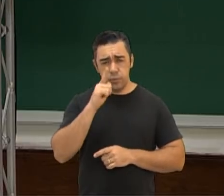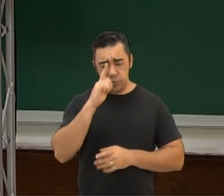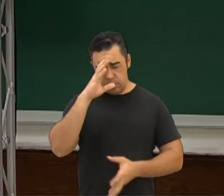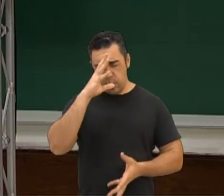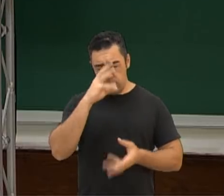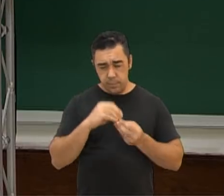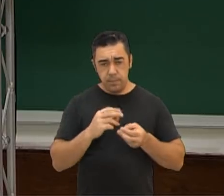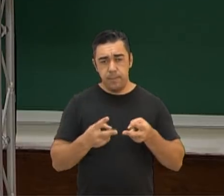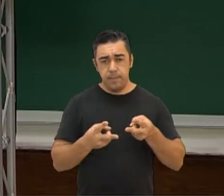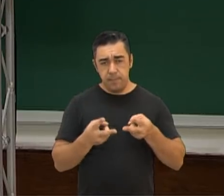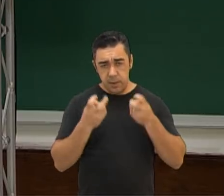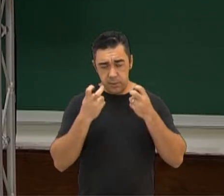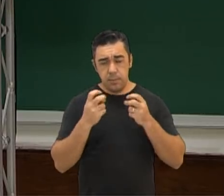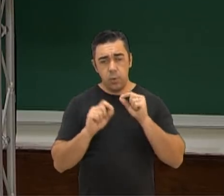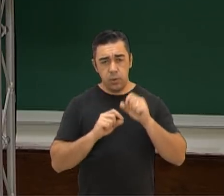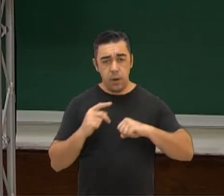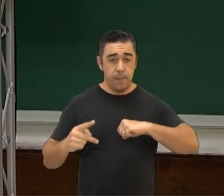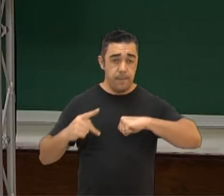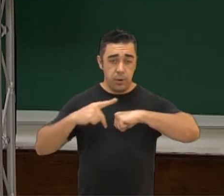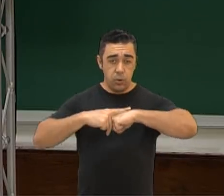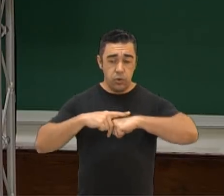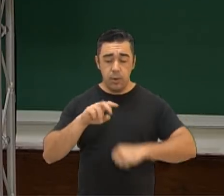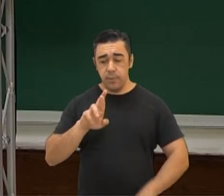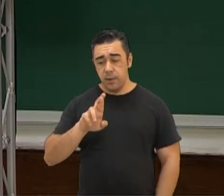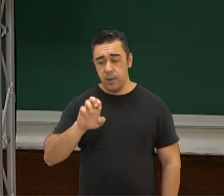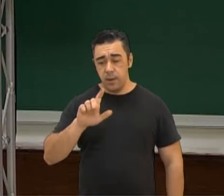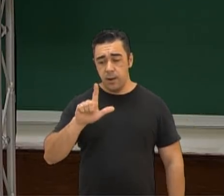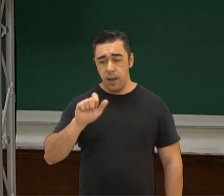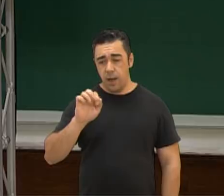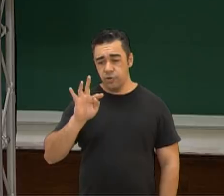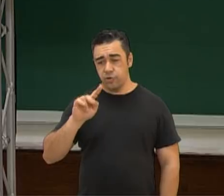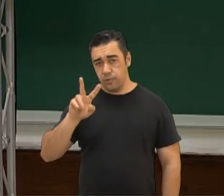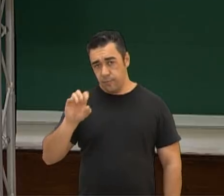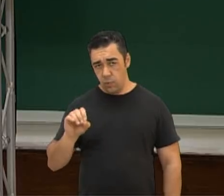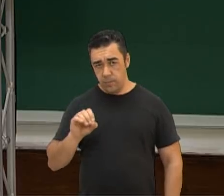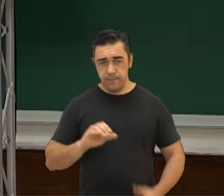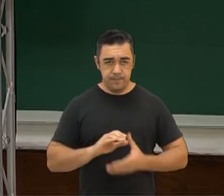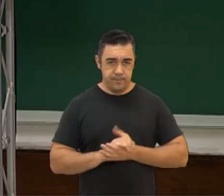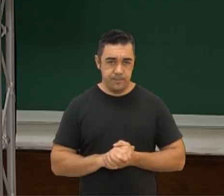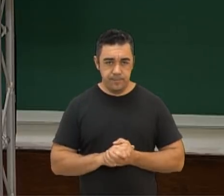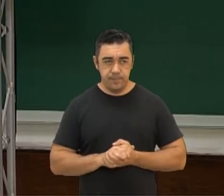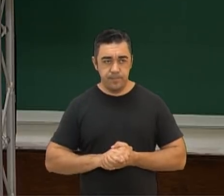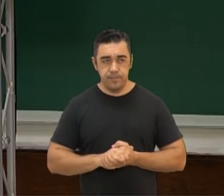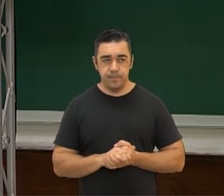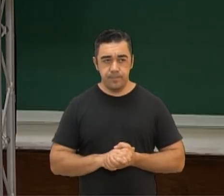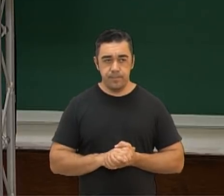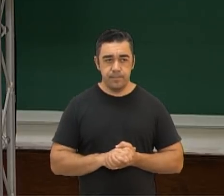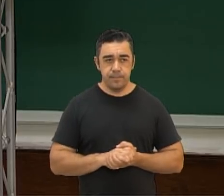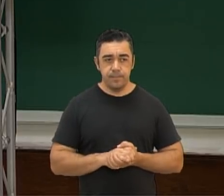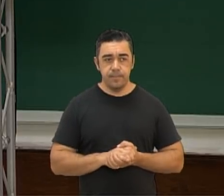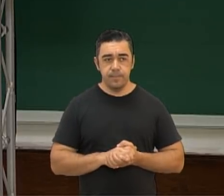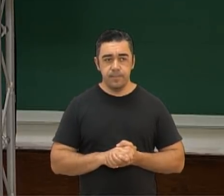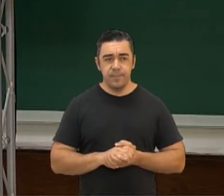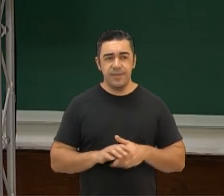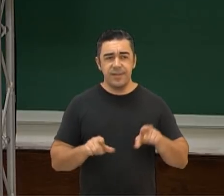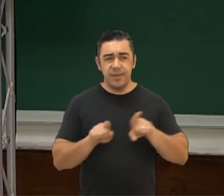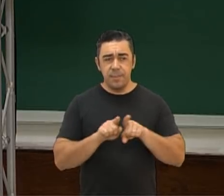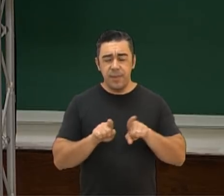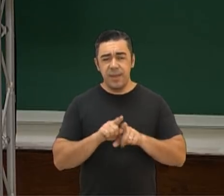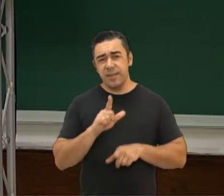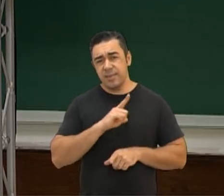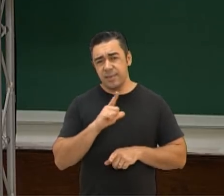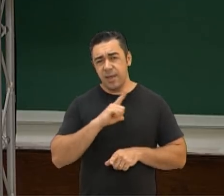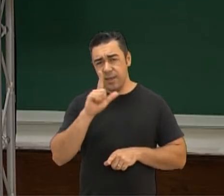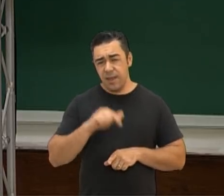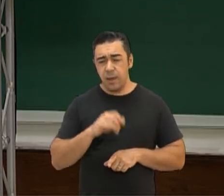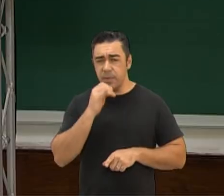aguçar a percepção, né, para o que vem a ser aí a presença dos pronomes relativos nos textos, certo? Então, a gente também tem os pronomes